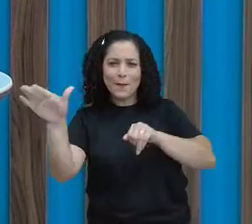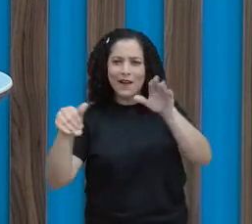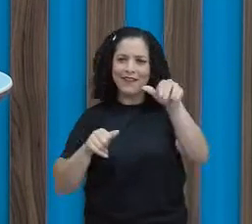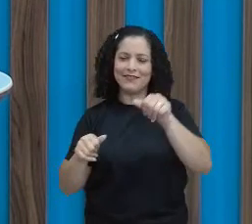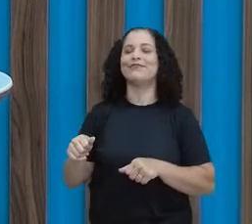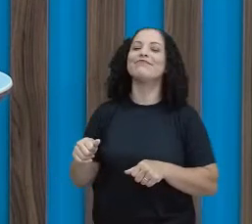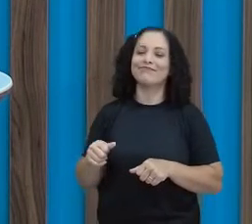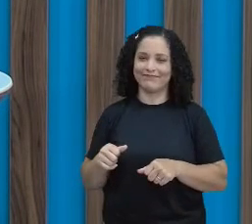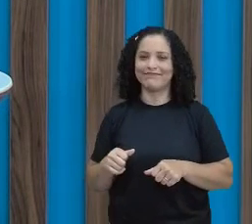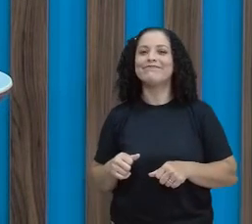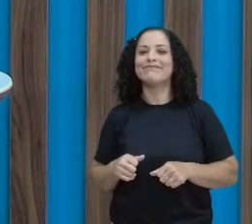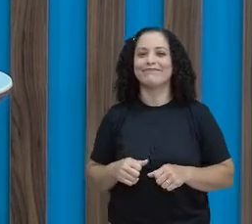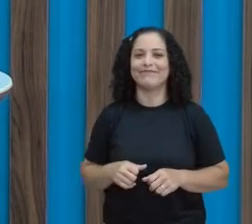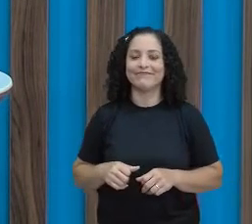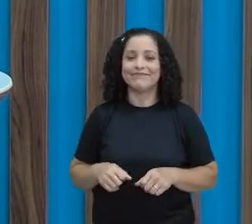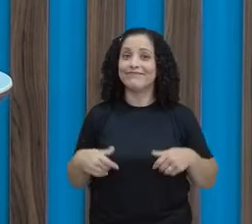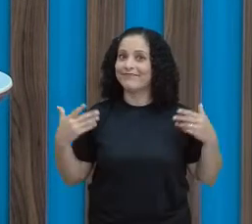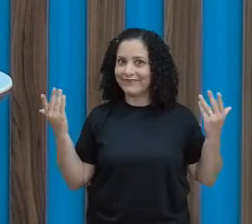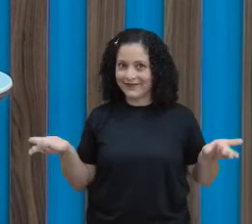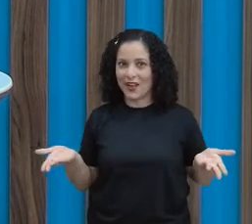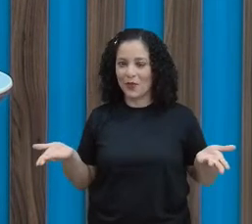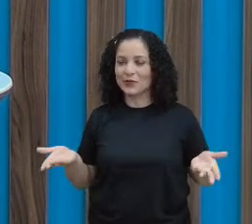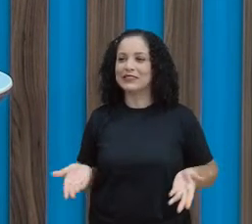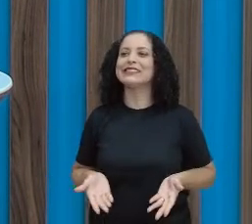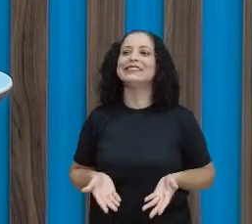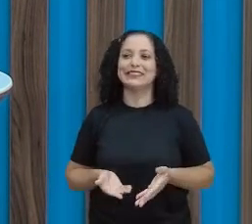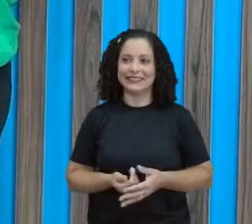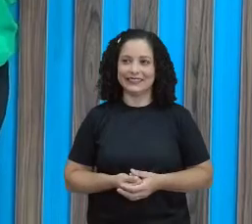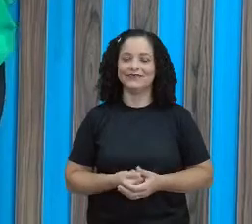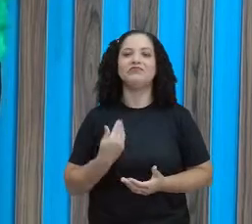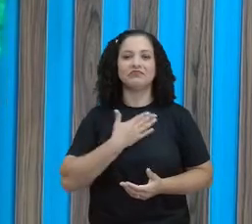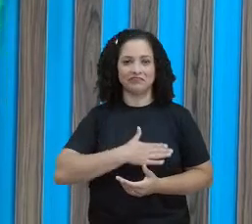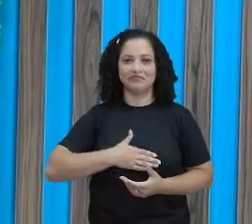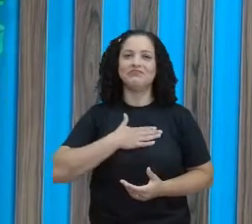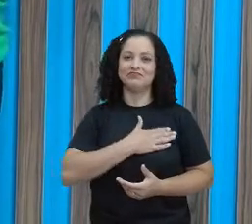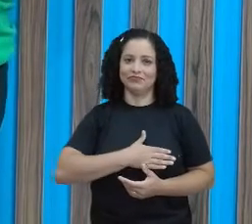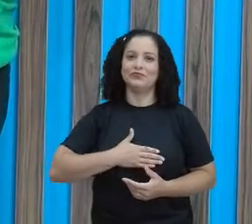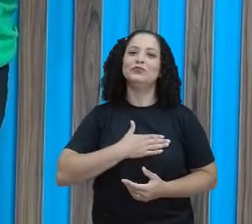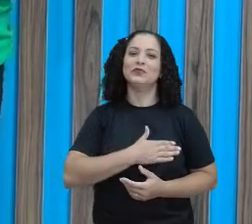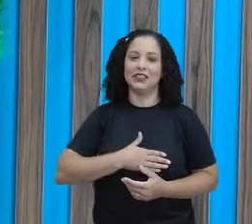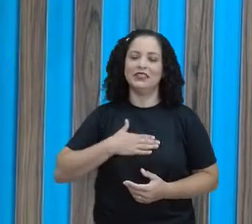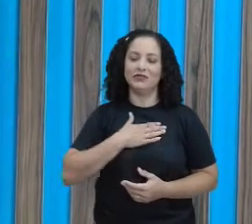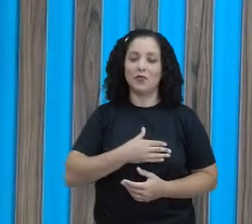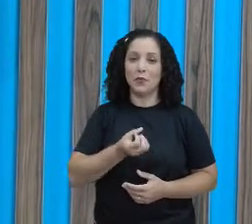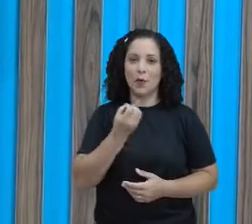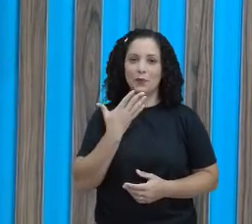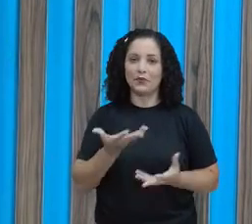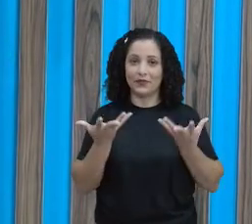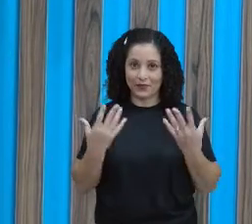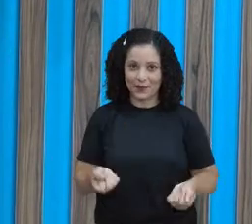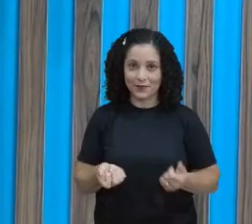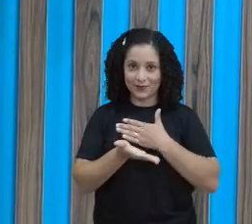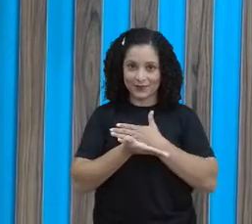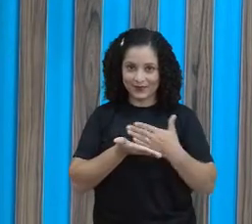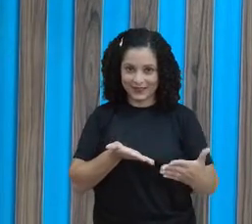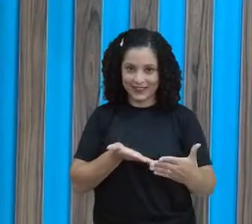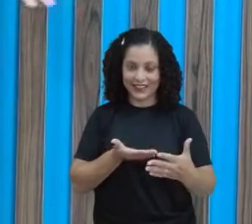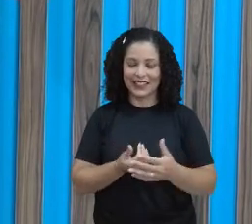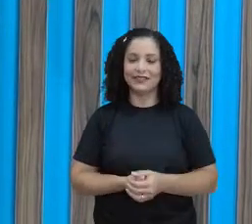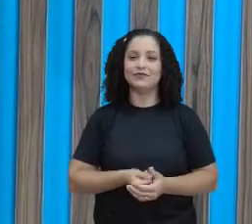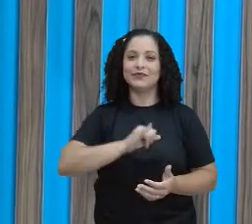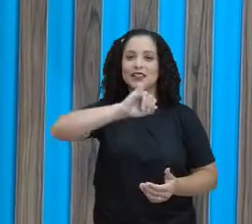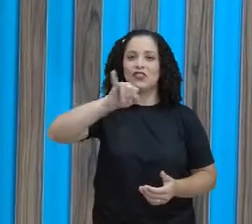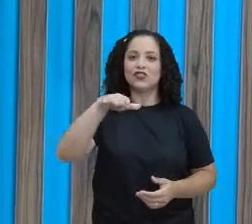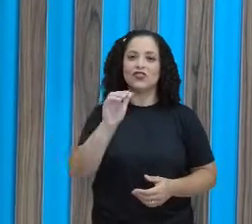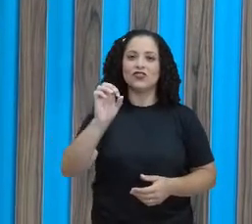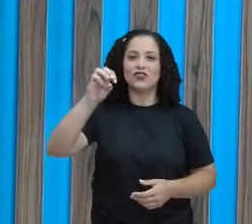indicaram como é que eles vão entrar. Que tal, Carol, essa dica? Gostei bastante, professora. Então, gente, vamos lá, vamos participar. Jamile,